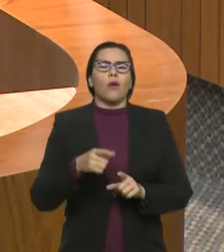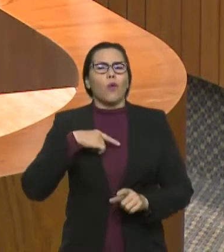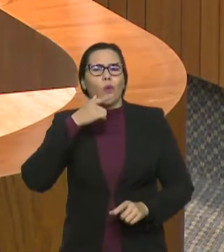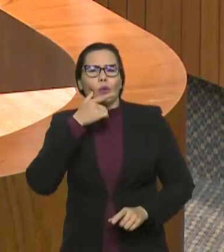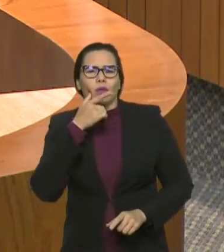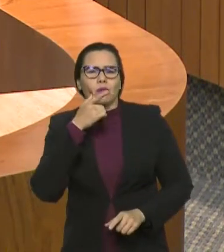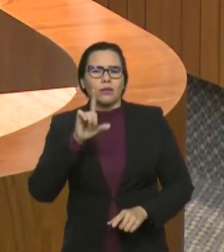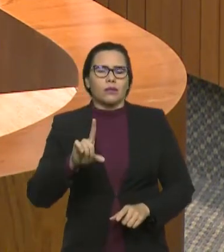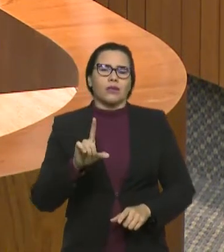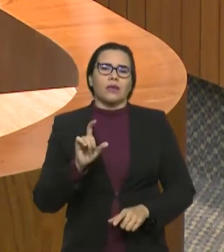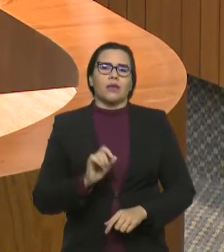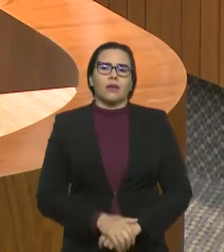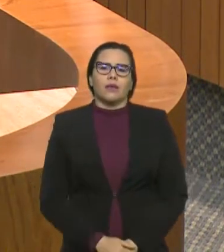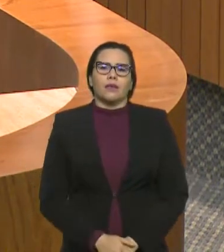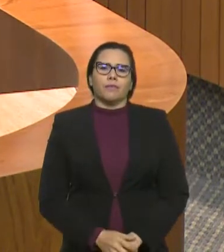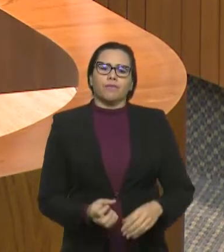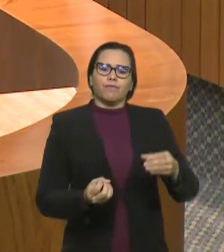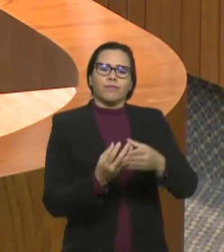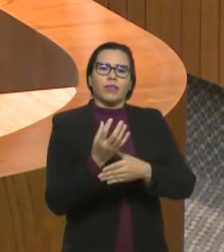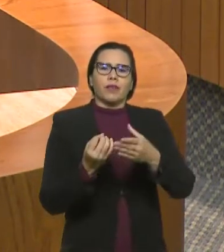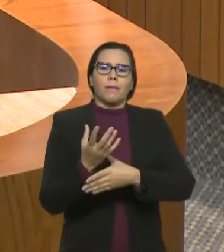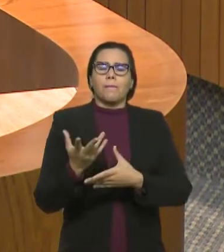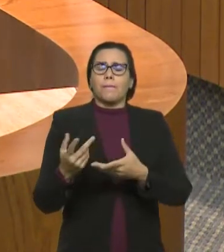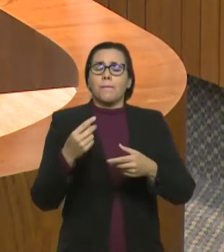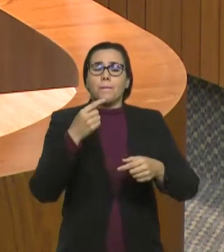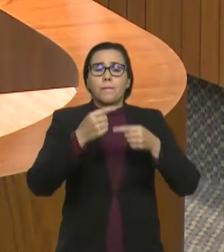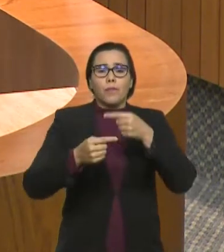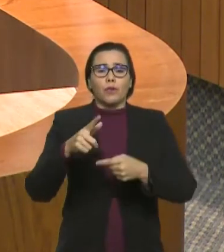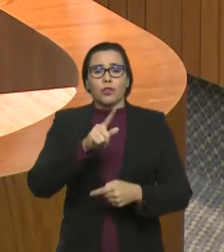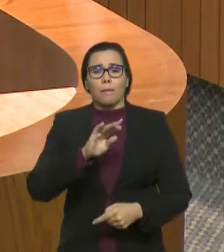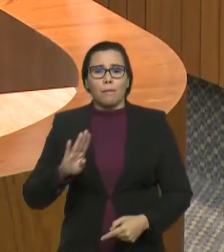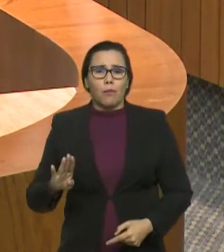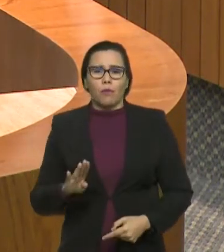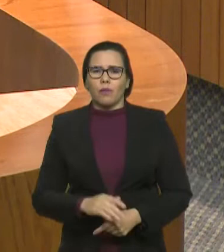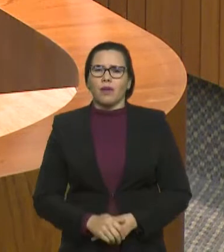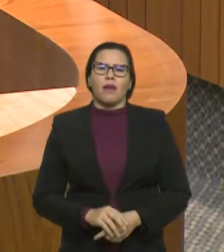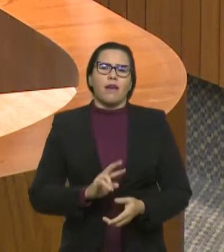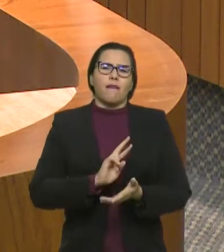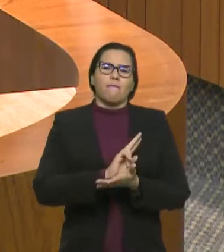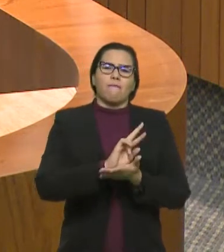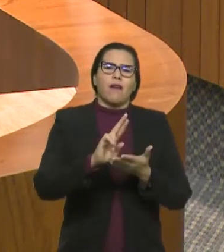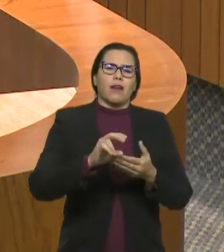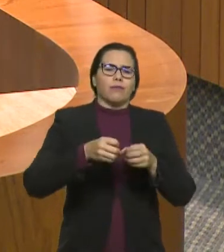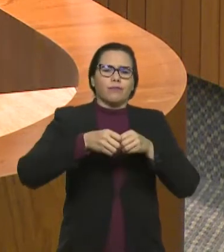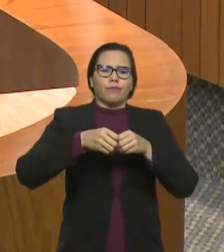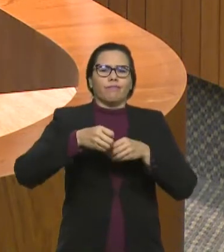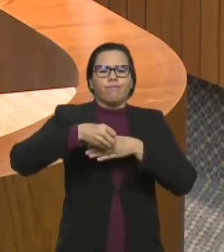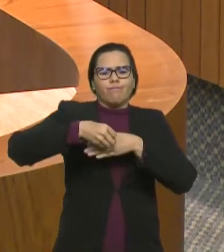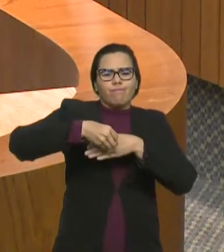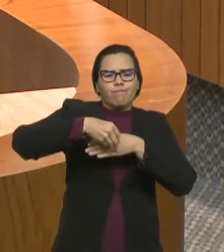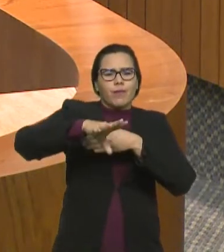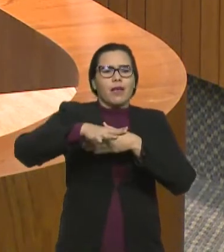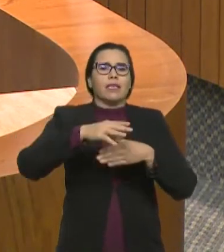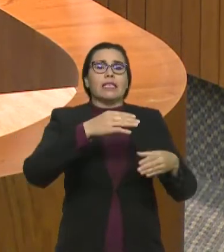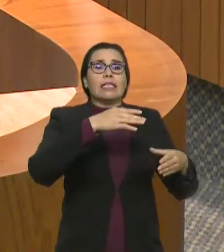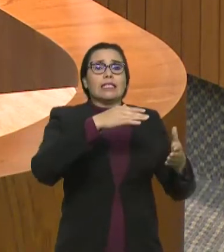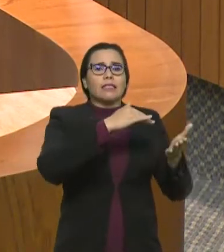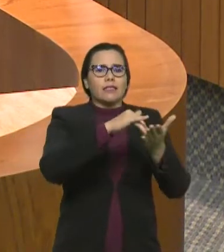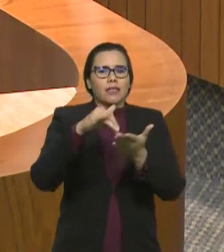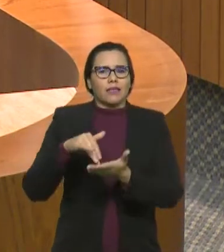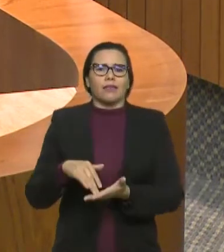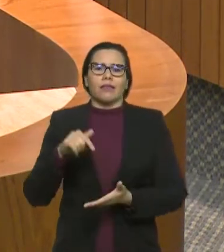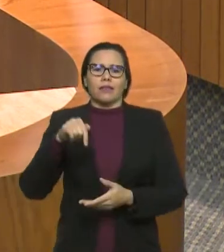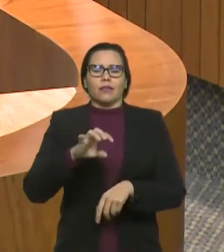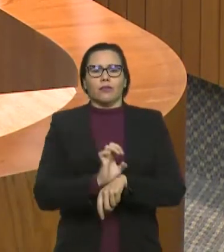em todas as secretarias do governo do estado, professora Socorro. Em muitos aspectos, nos tornamos referência para o